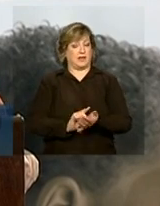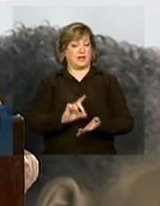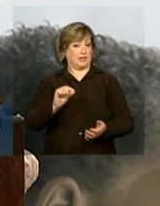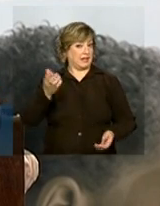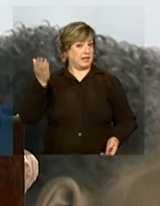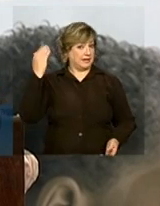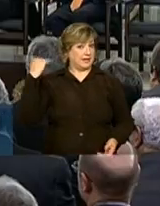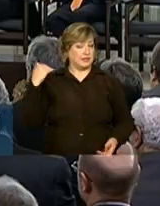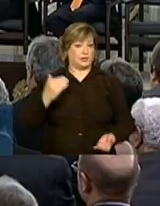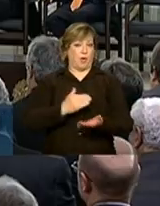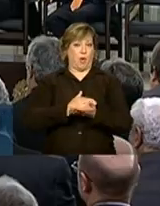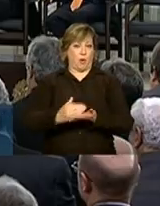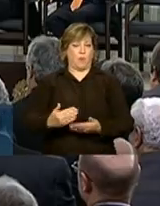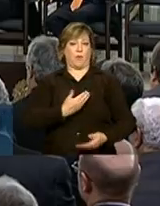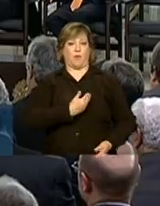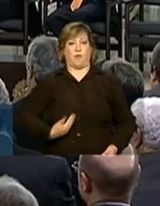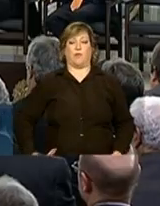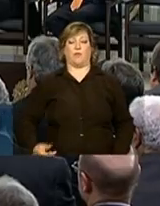início do governo Lula,